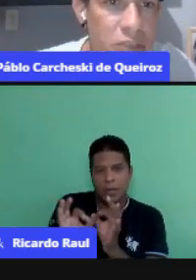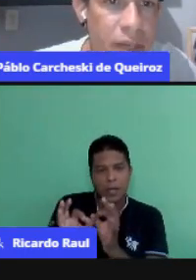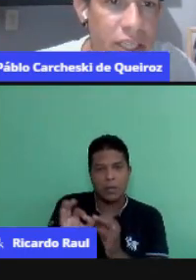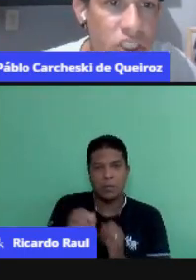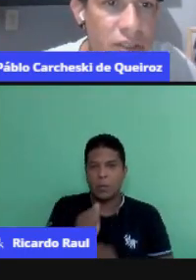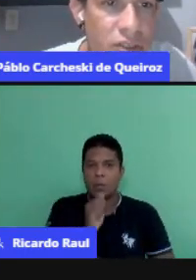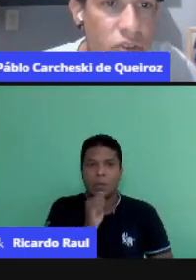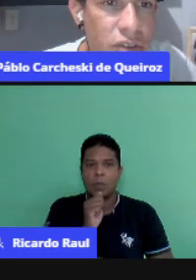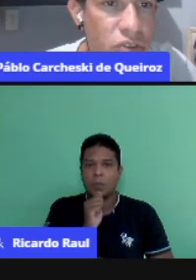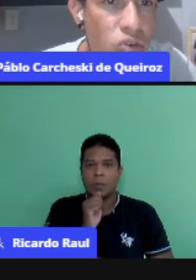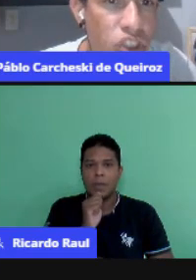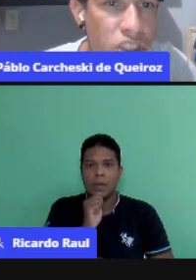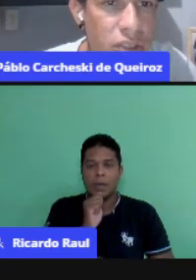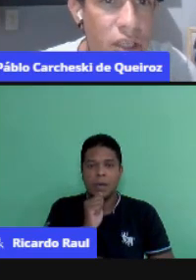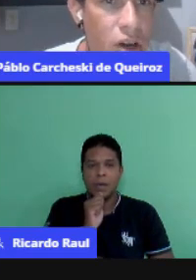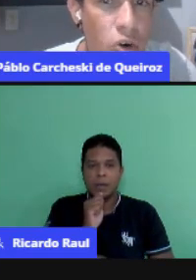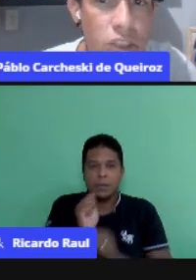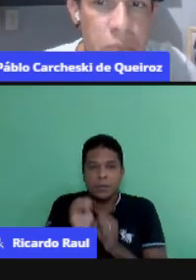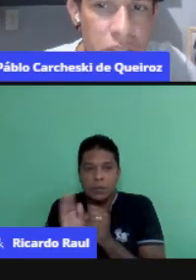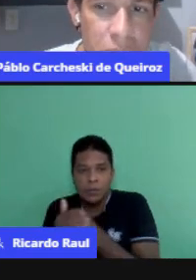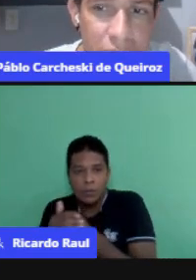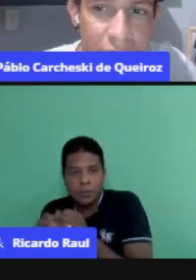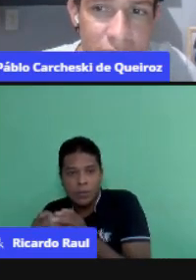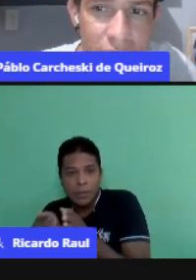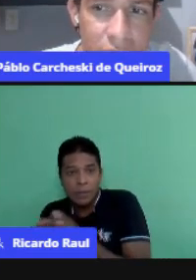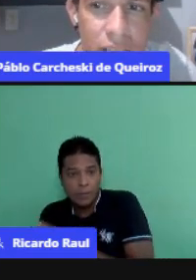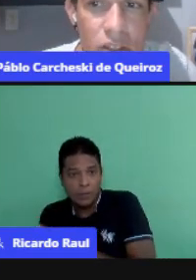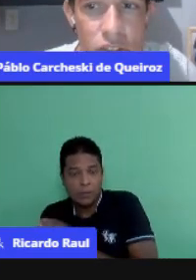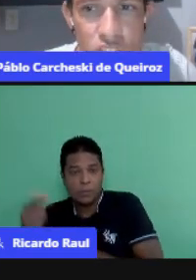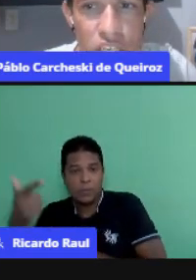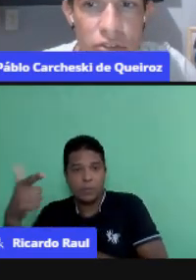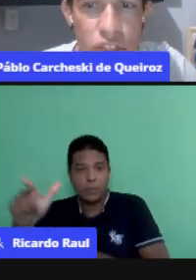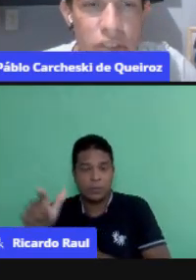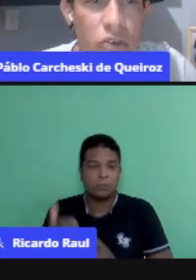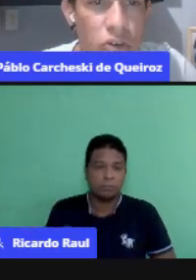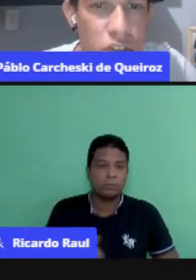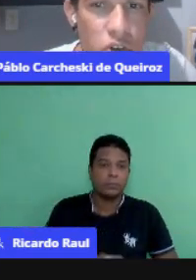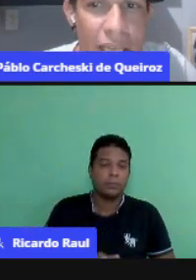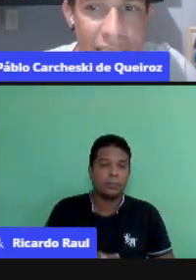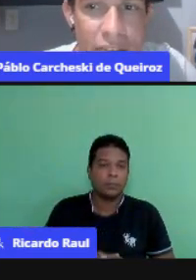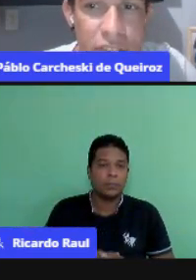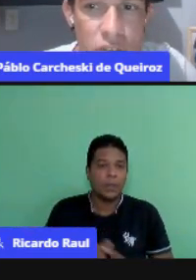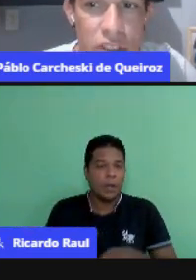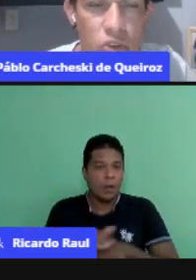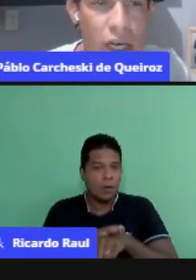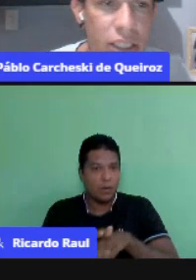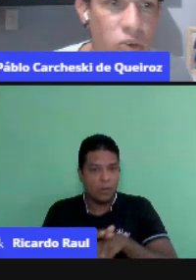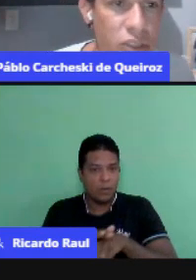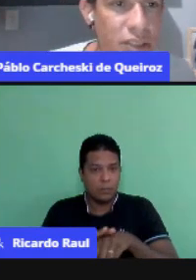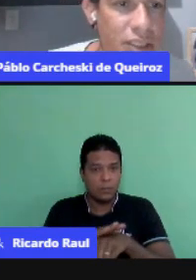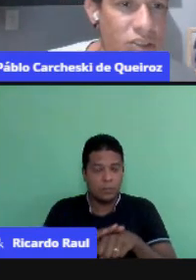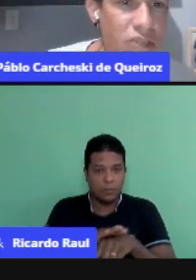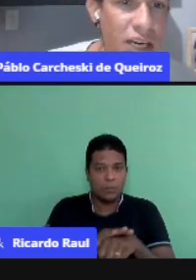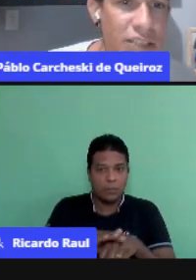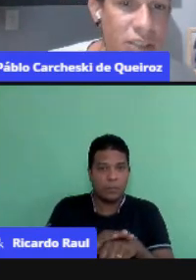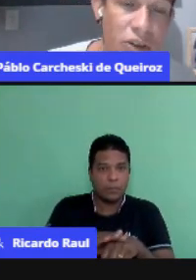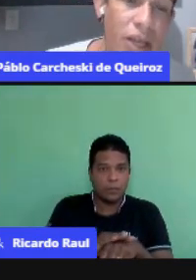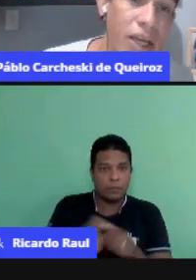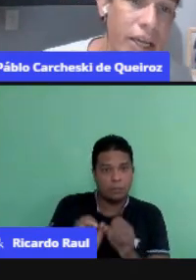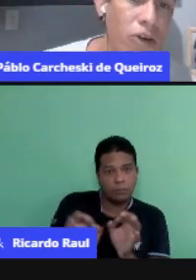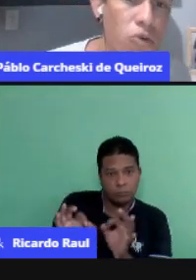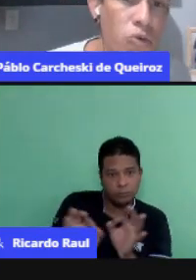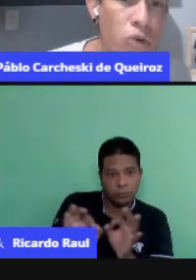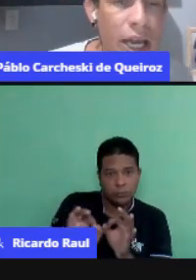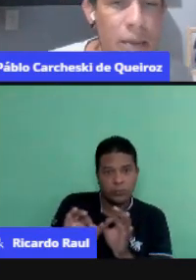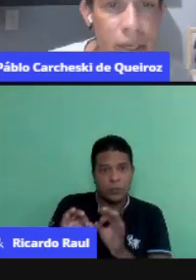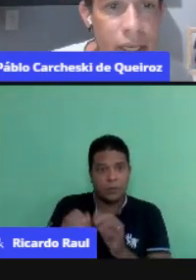exista essas pegadinhas, essas coisas escondidas, outras possibilidades, né? Então, a gente levou isso, conversou com a DAV, que é o setor lá que cuida dessa questão de avaliação,